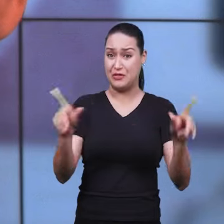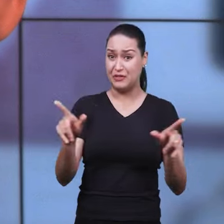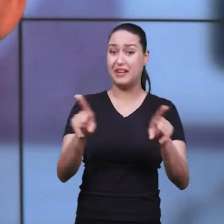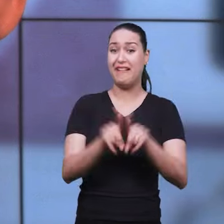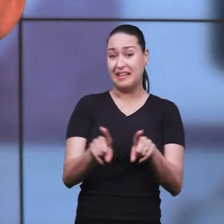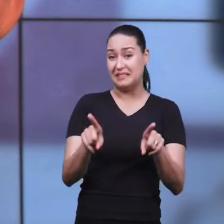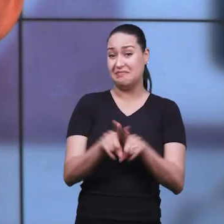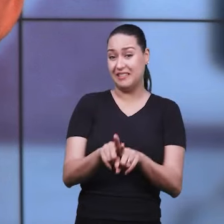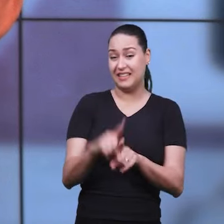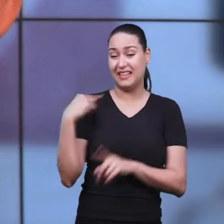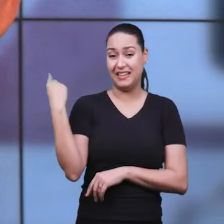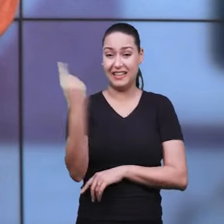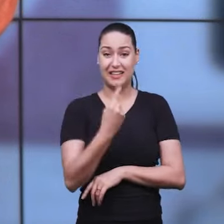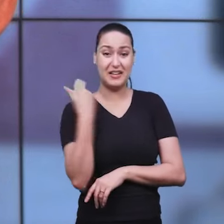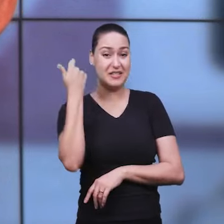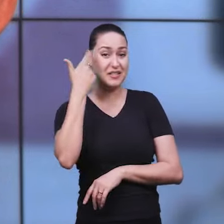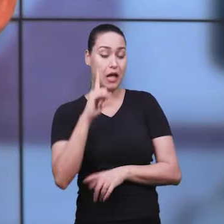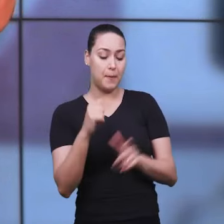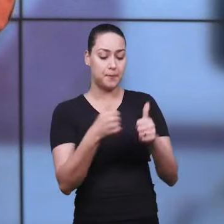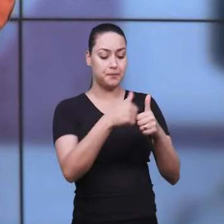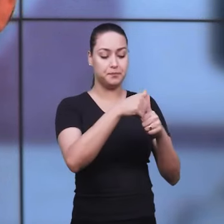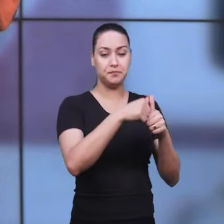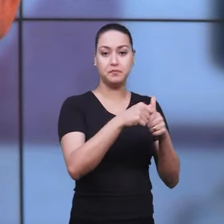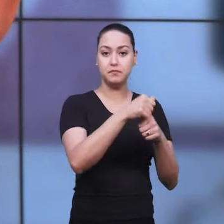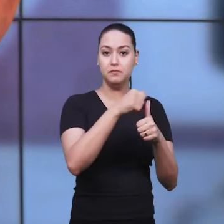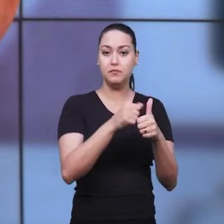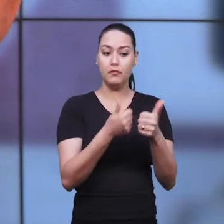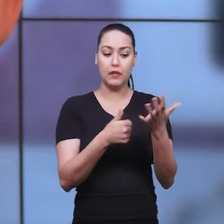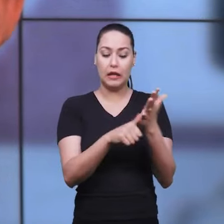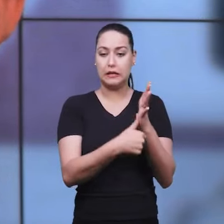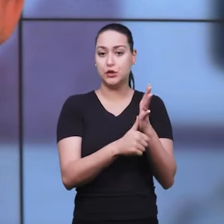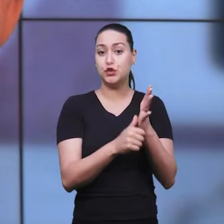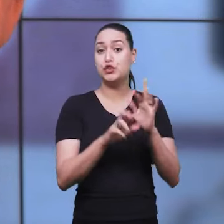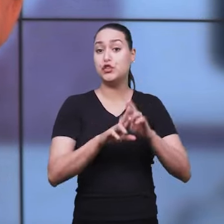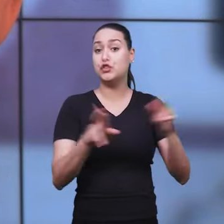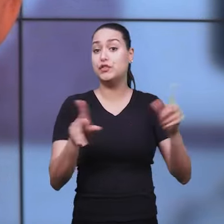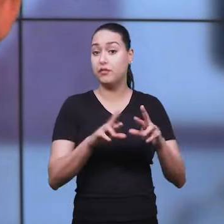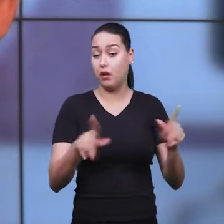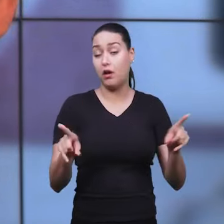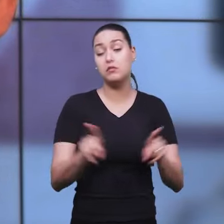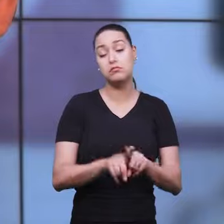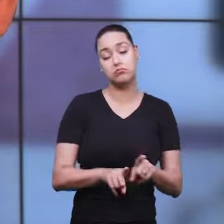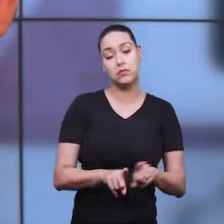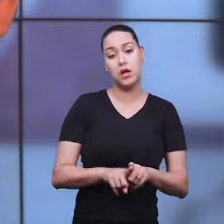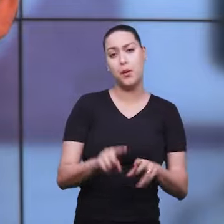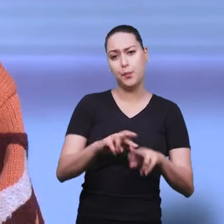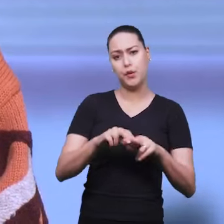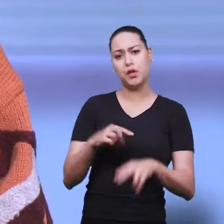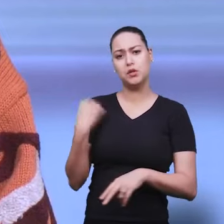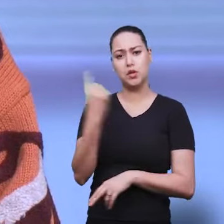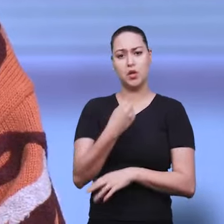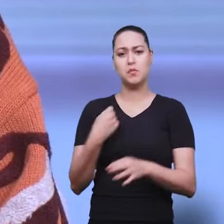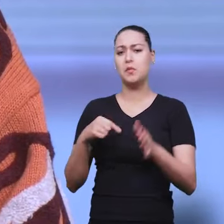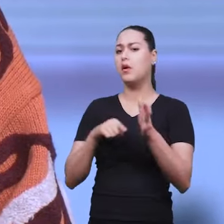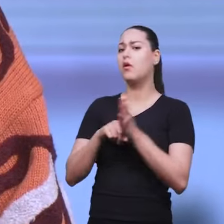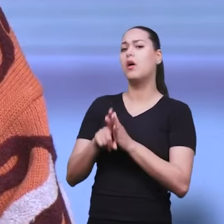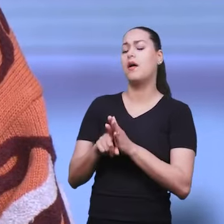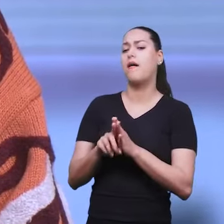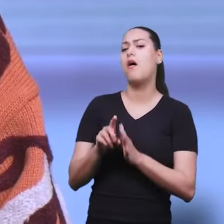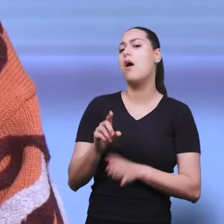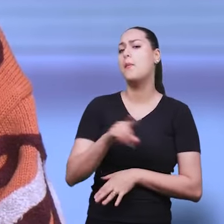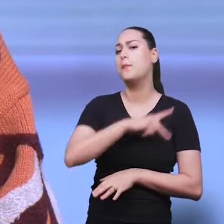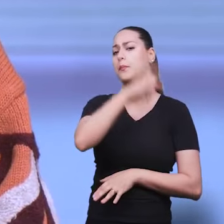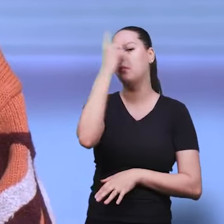nos possibilita ter uma impressão digital que também não é igual. Assim, podemos perguntar: quem escolheu